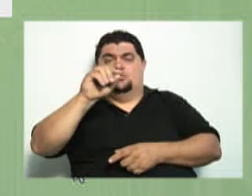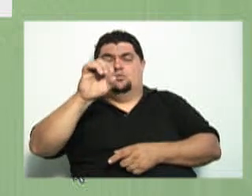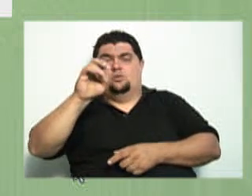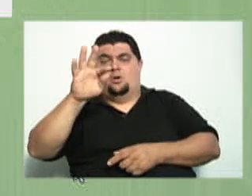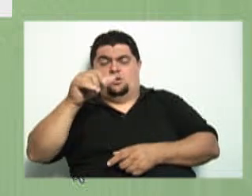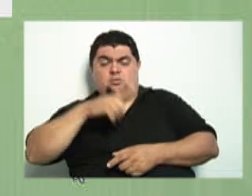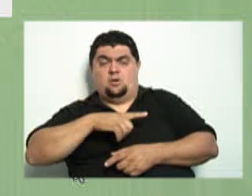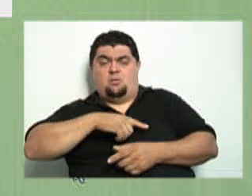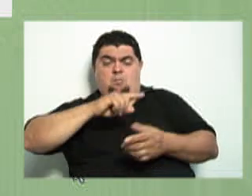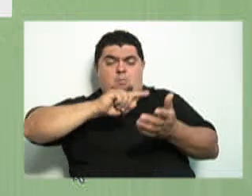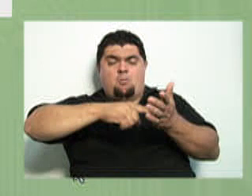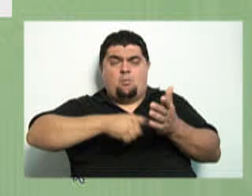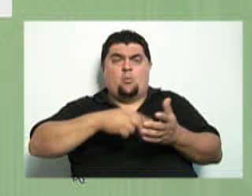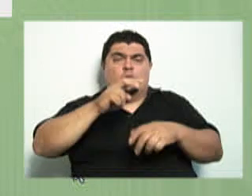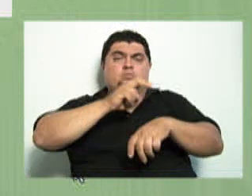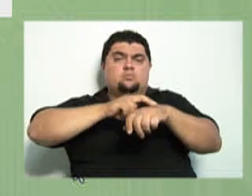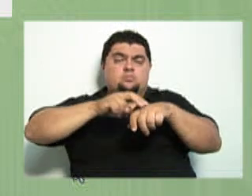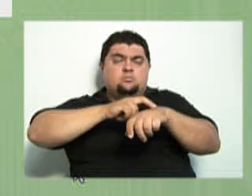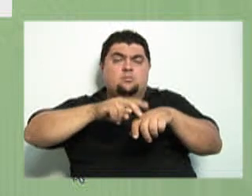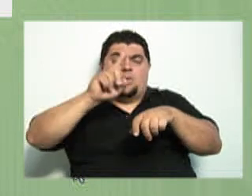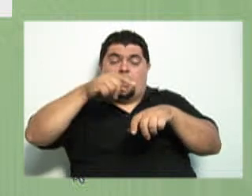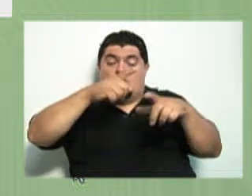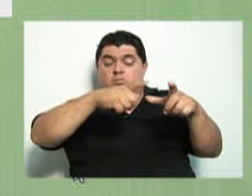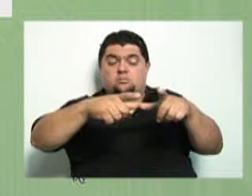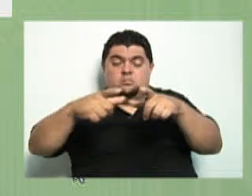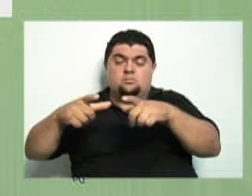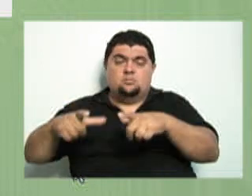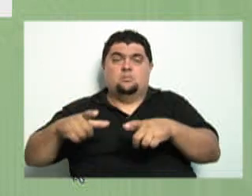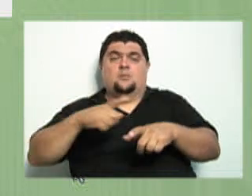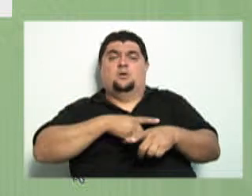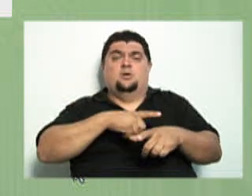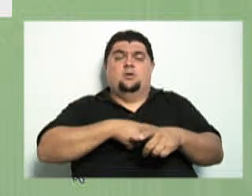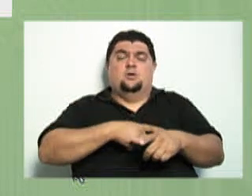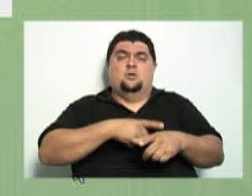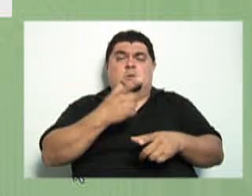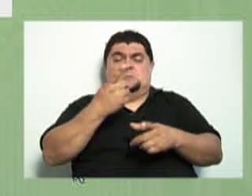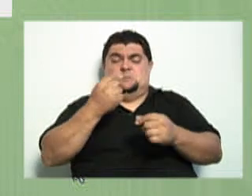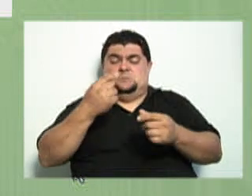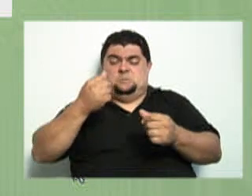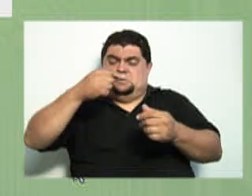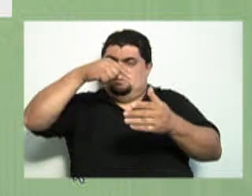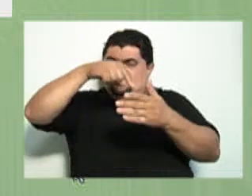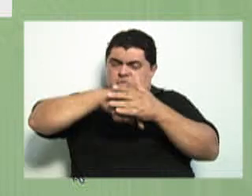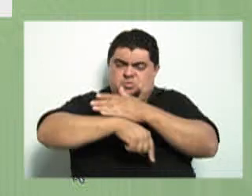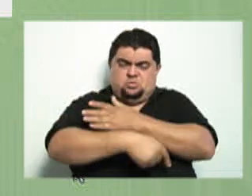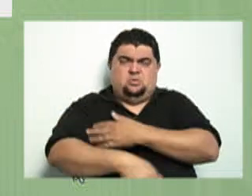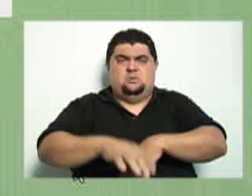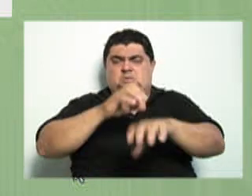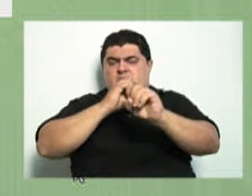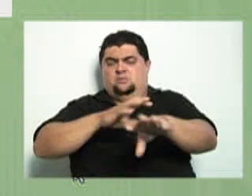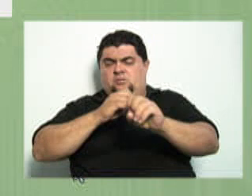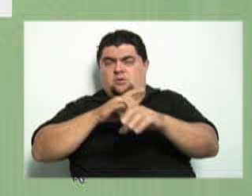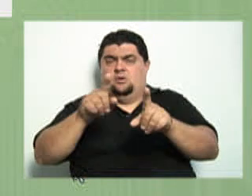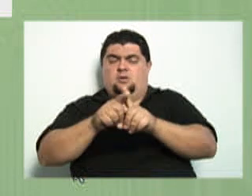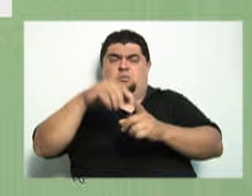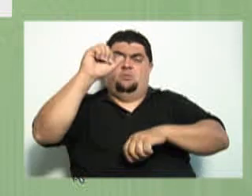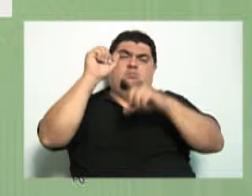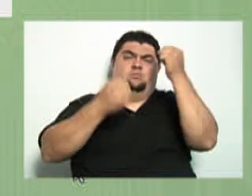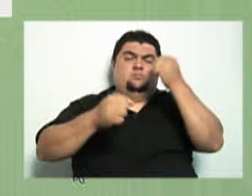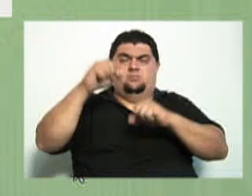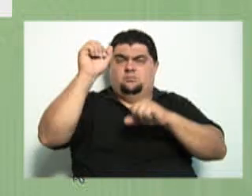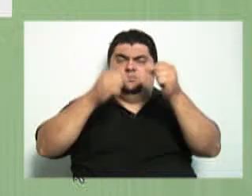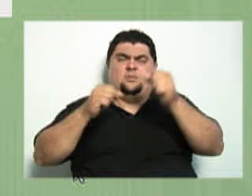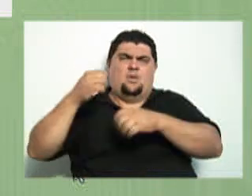verdes, como mostrou a professora, são regiões que contam com altos investimentos em educação e indústrias